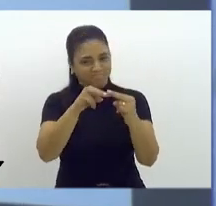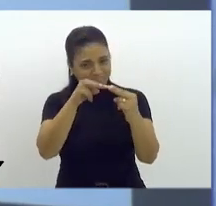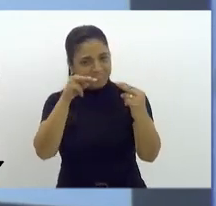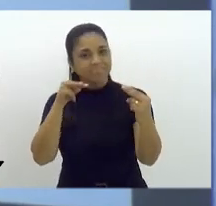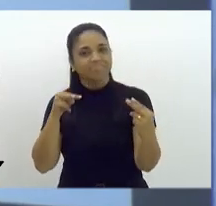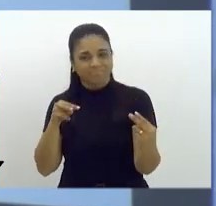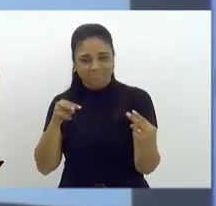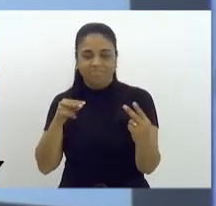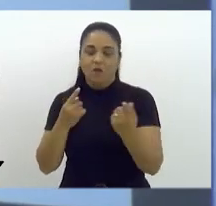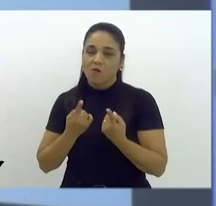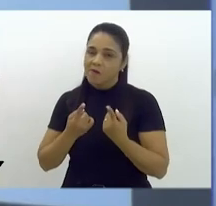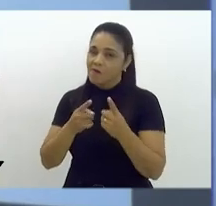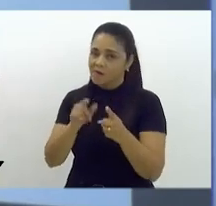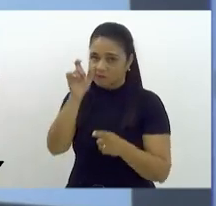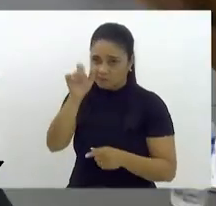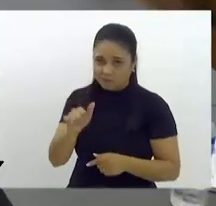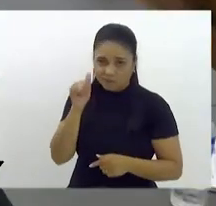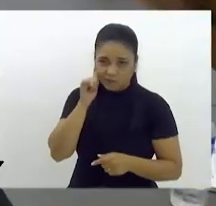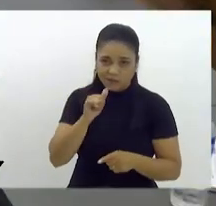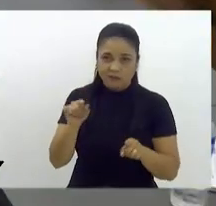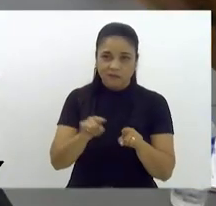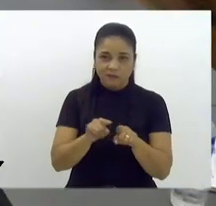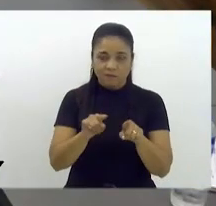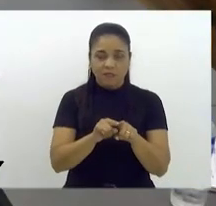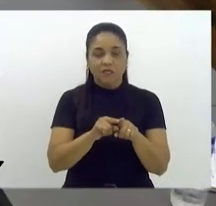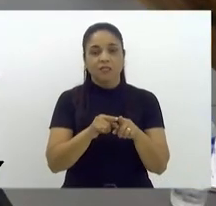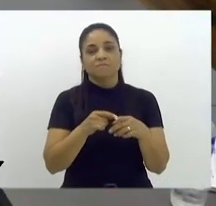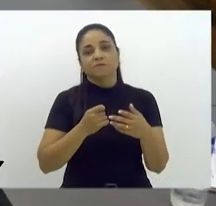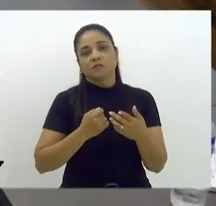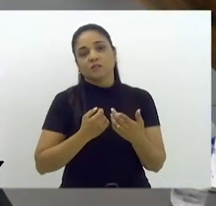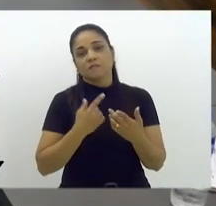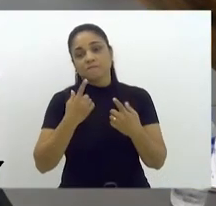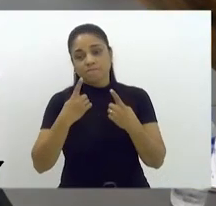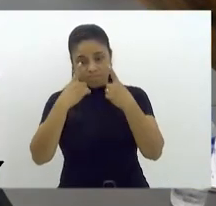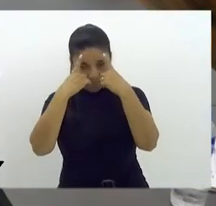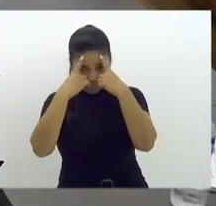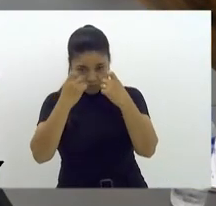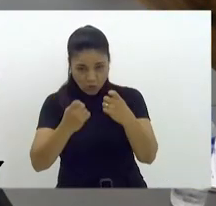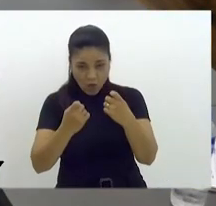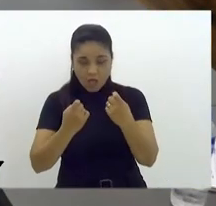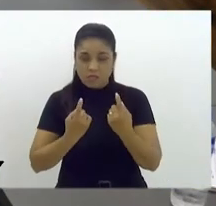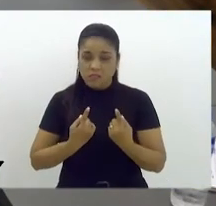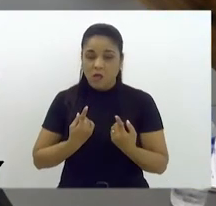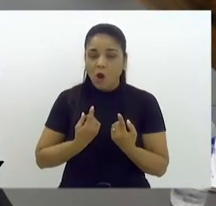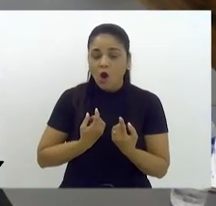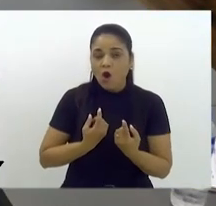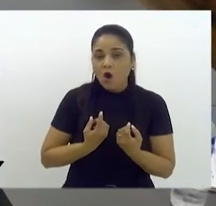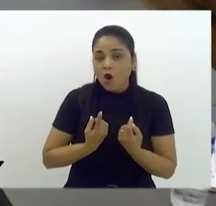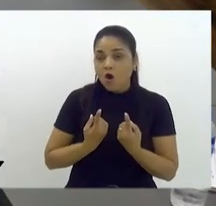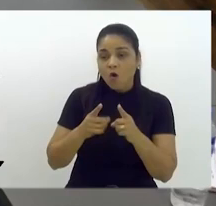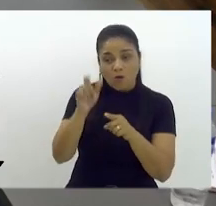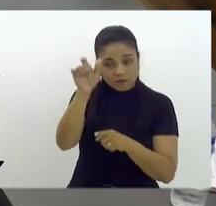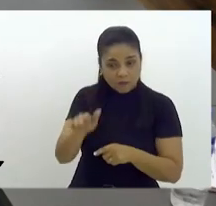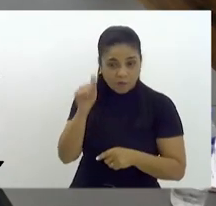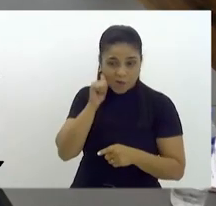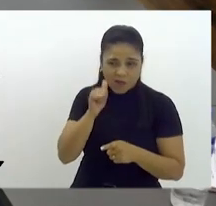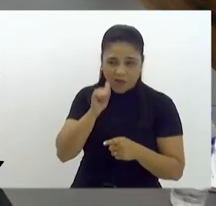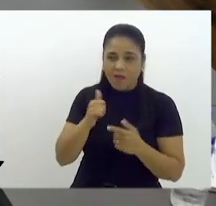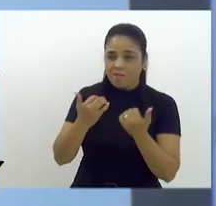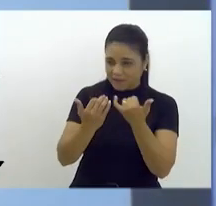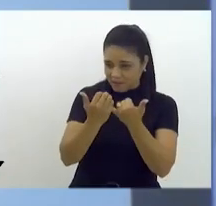mulheres e a violência patrimonial também é em 2021 não era muito expressivo no ambiente virtual mas